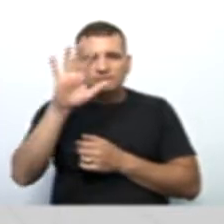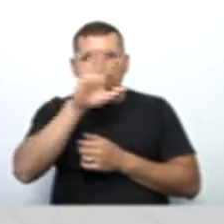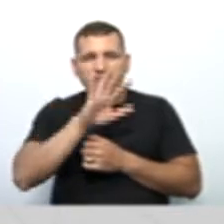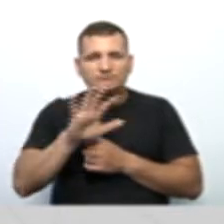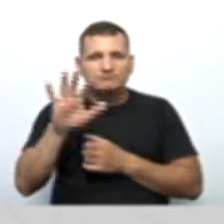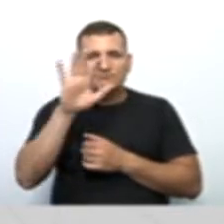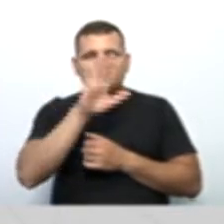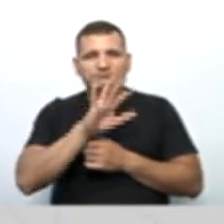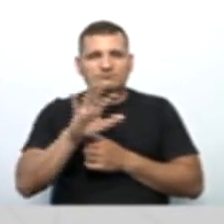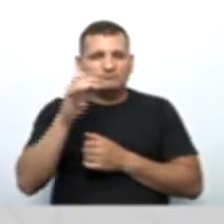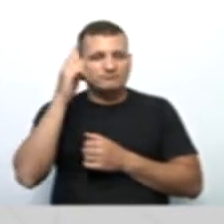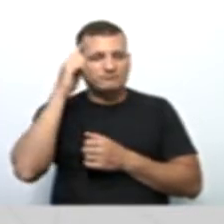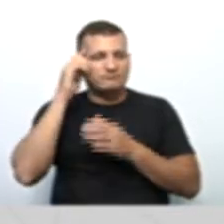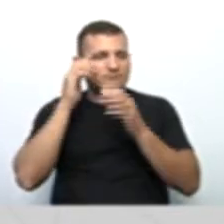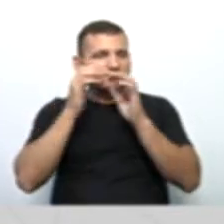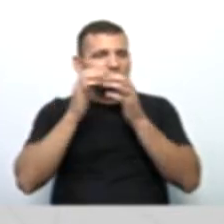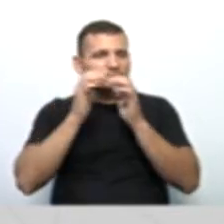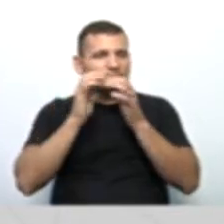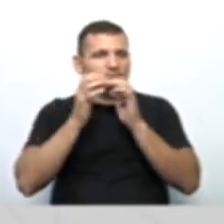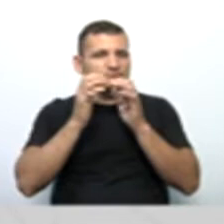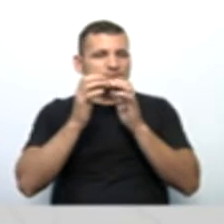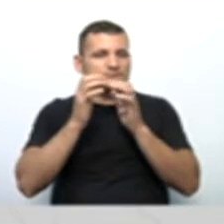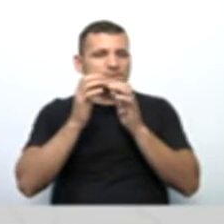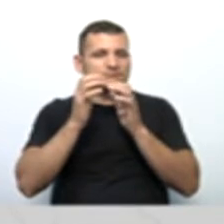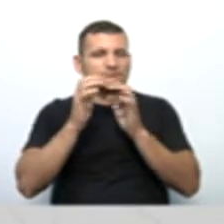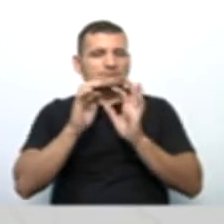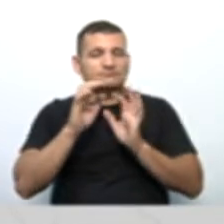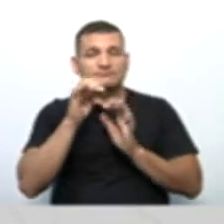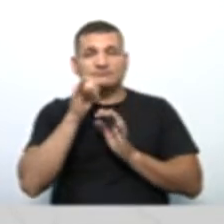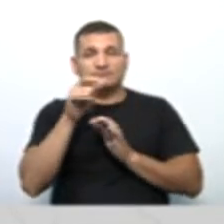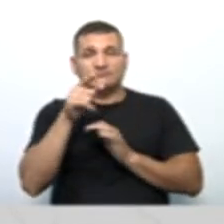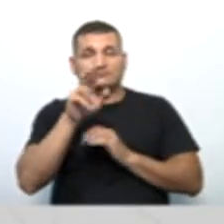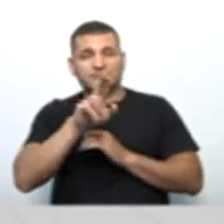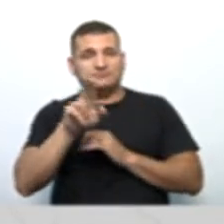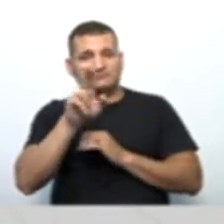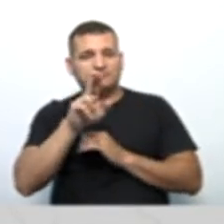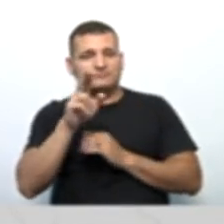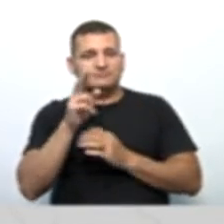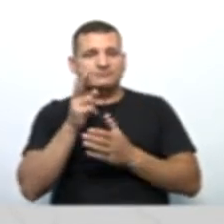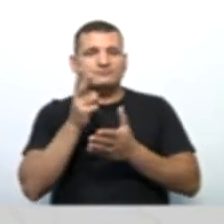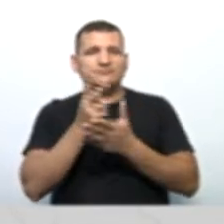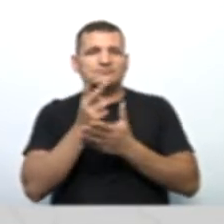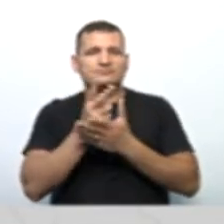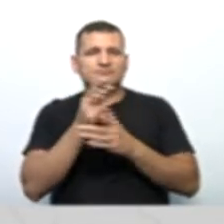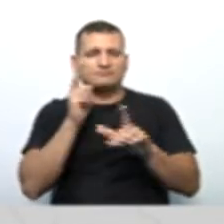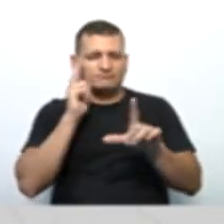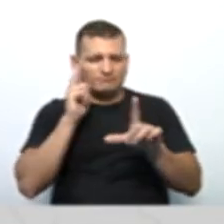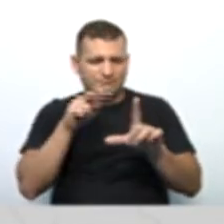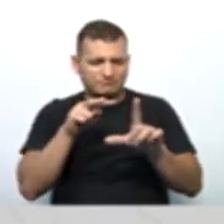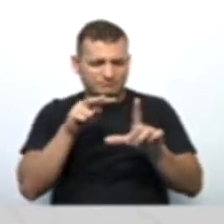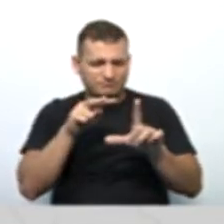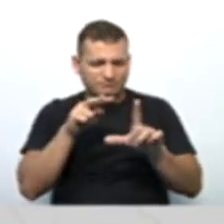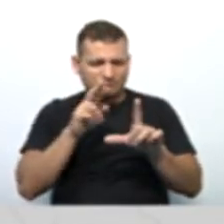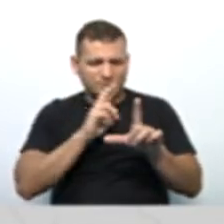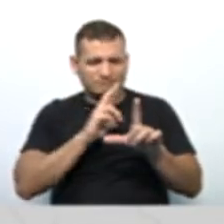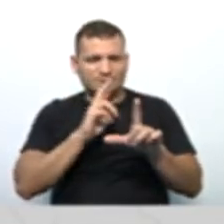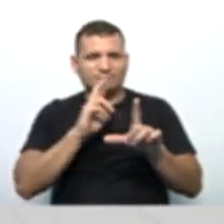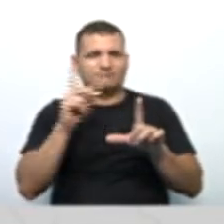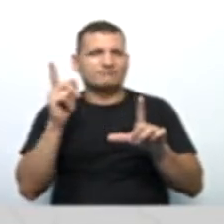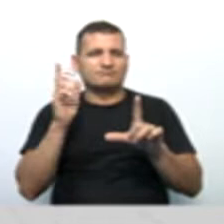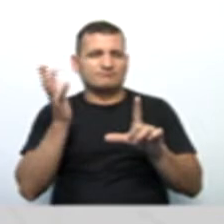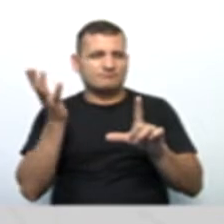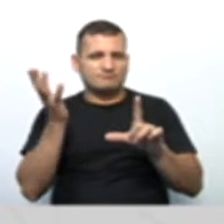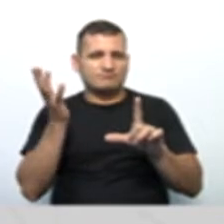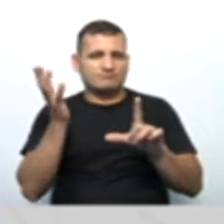deleite no cérebro que lhe dá aquela ilusão se você vai usar isso aqui toda hora o cara metal com uma impressão diferente do que você queria demonstrar